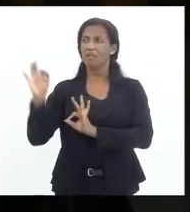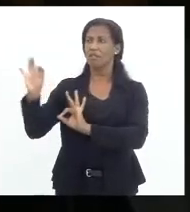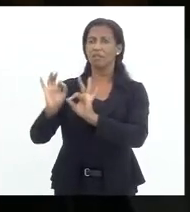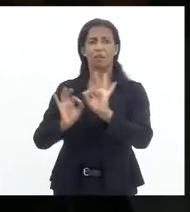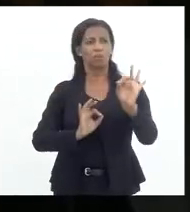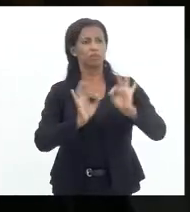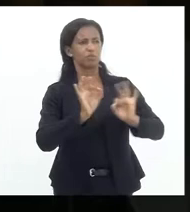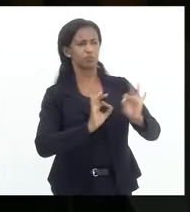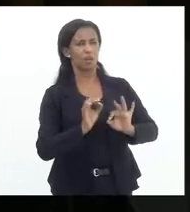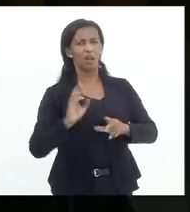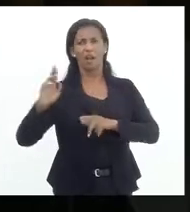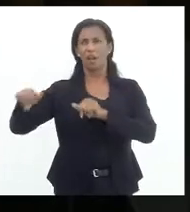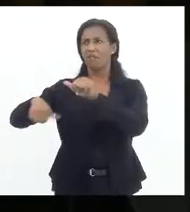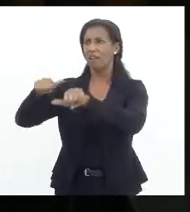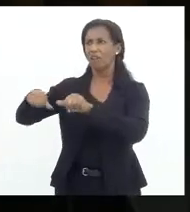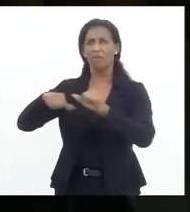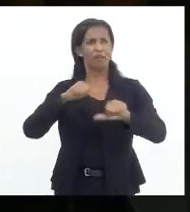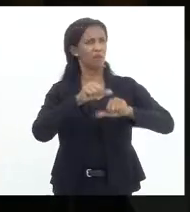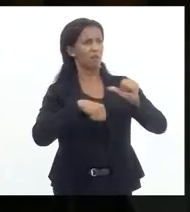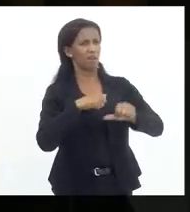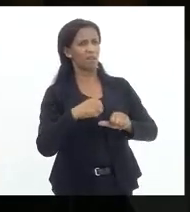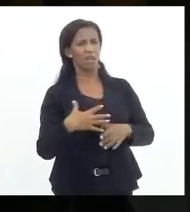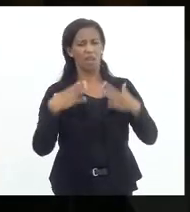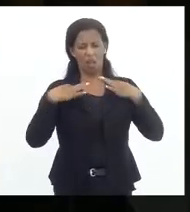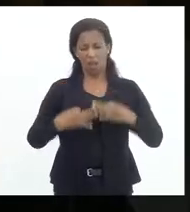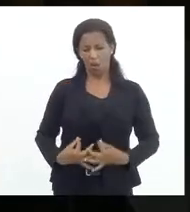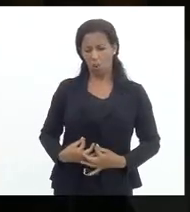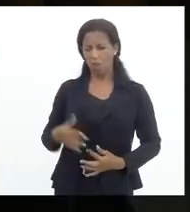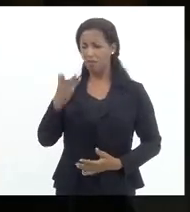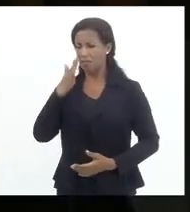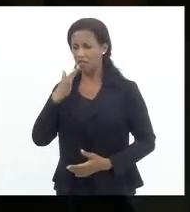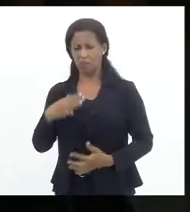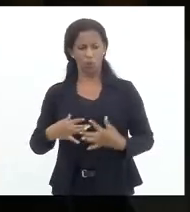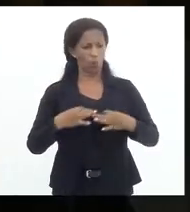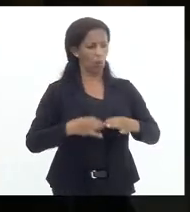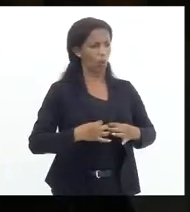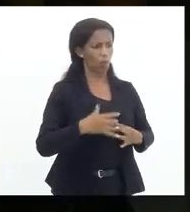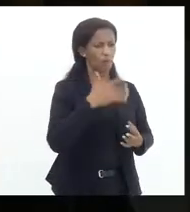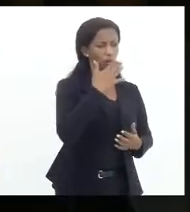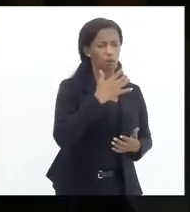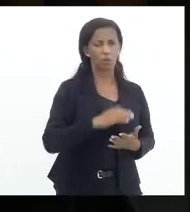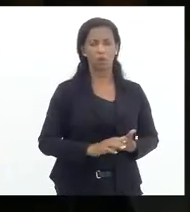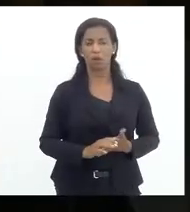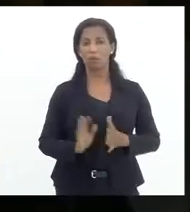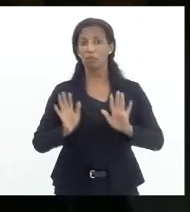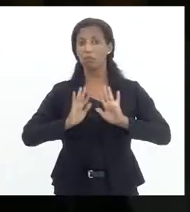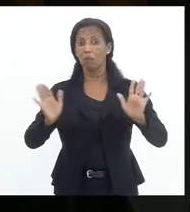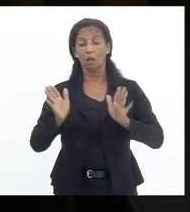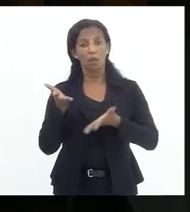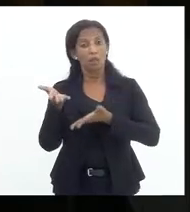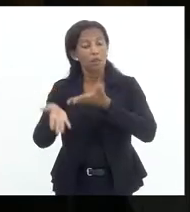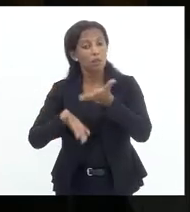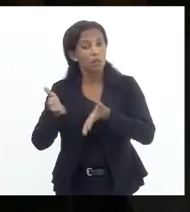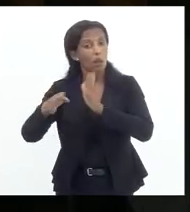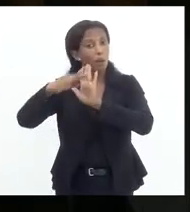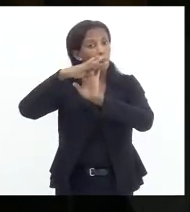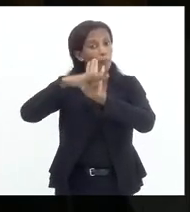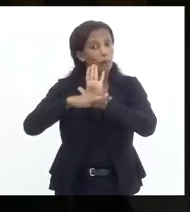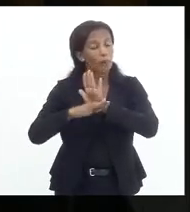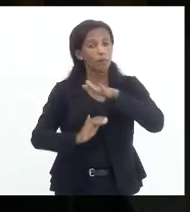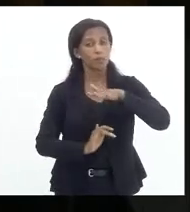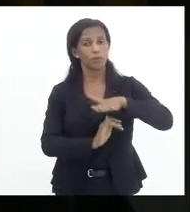assim vai ser assado vai ter a novação não vai ter que uniforme vai ter essa cor para ter uma outra cor trata-se de um programa